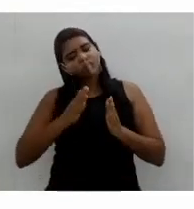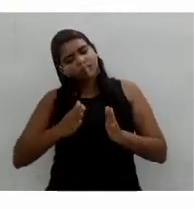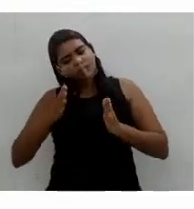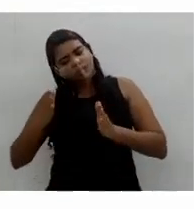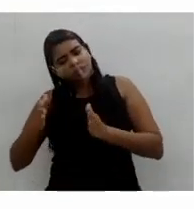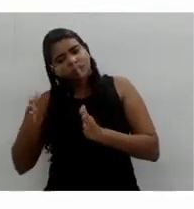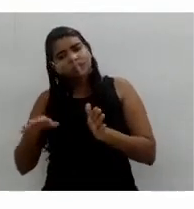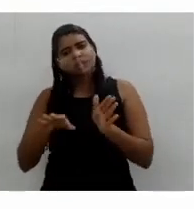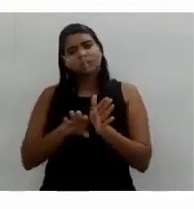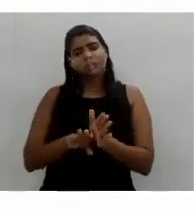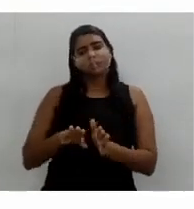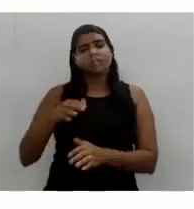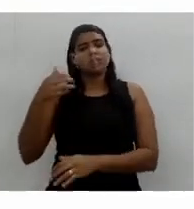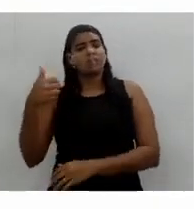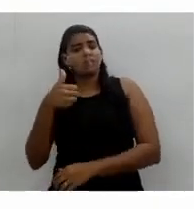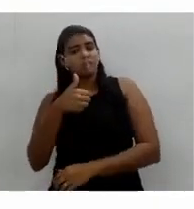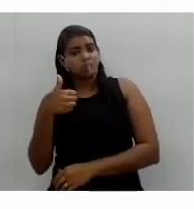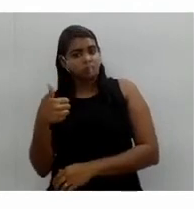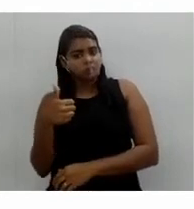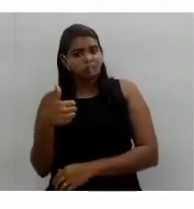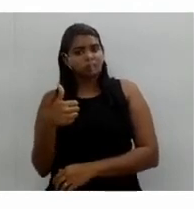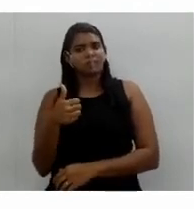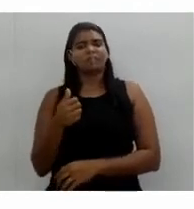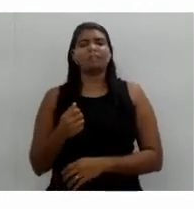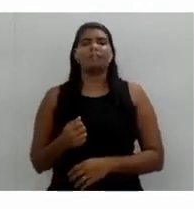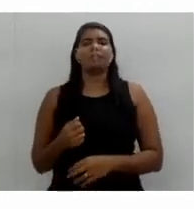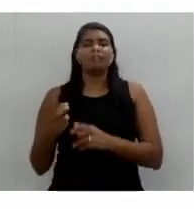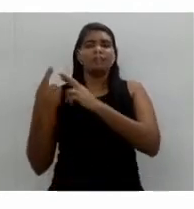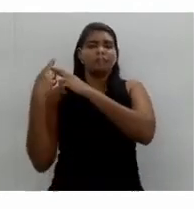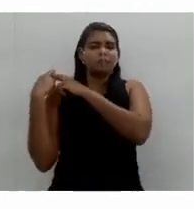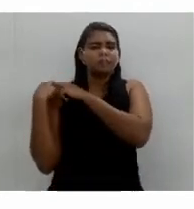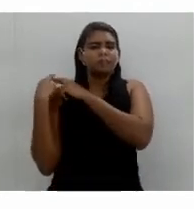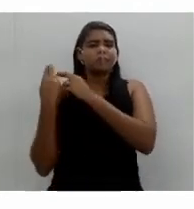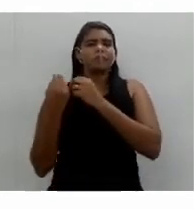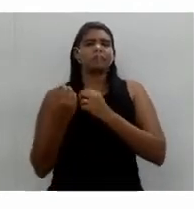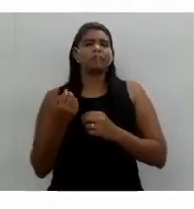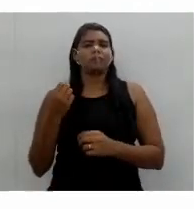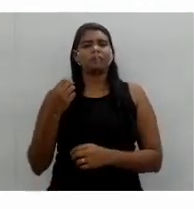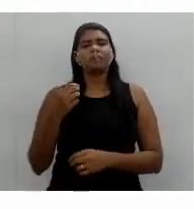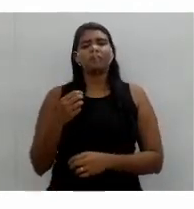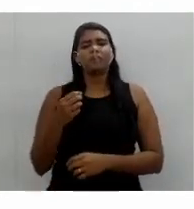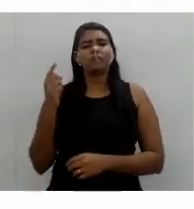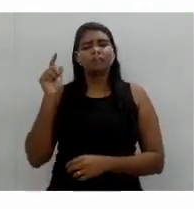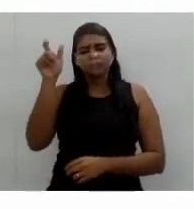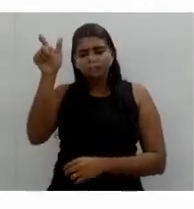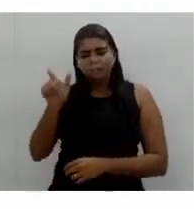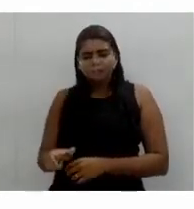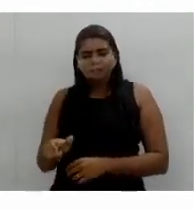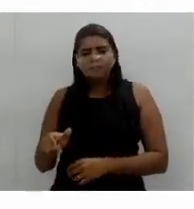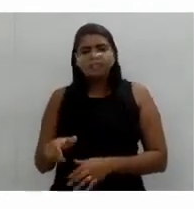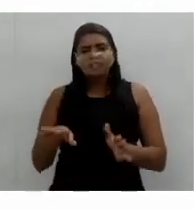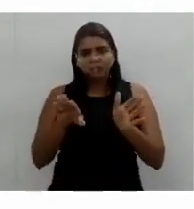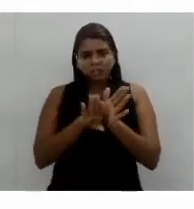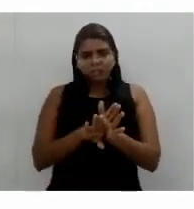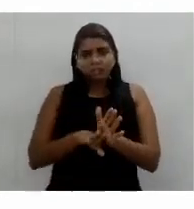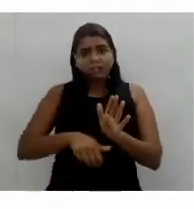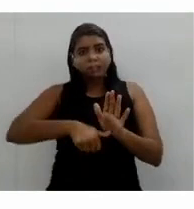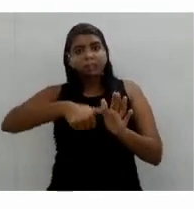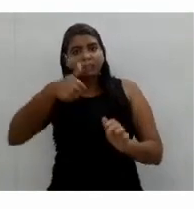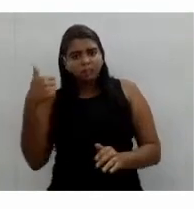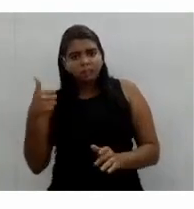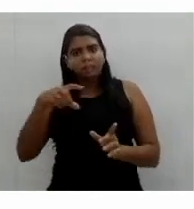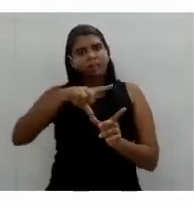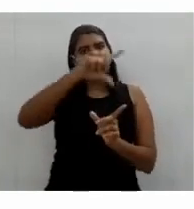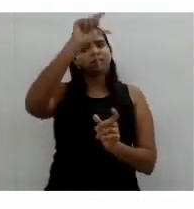até chegar na Apolo 11. Foi na missão da Apolo 11 que o ser humano conseguiu pisar pela primeira